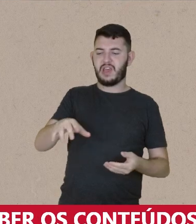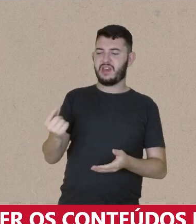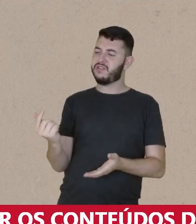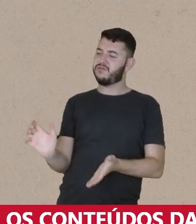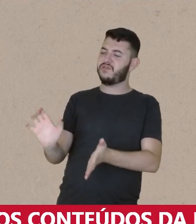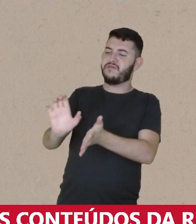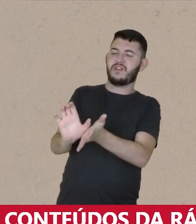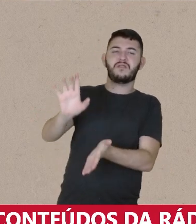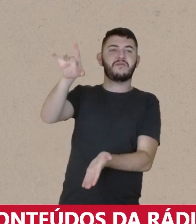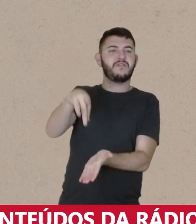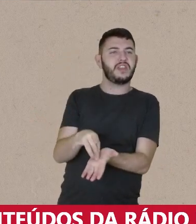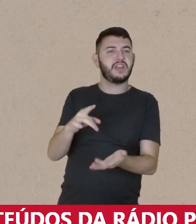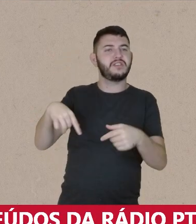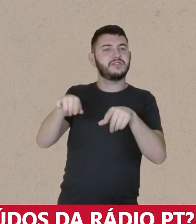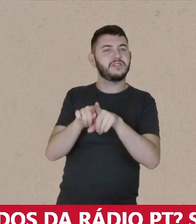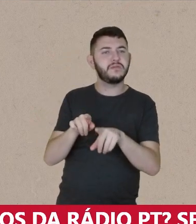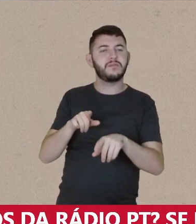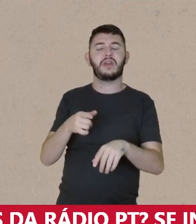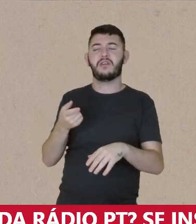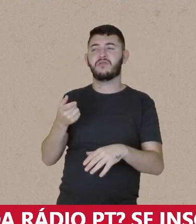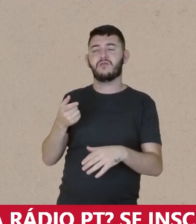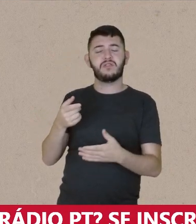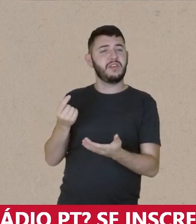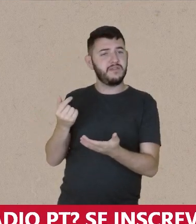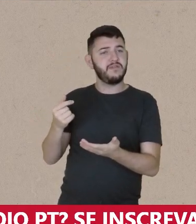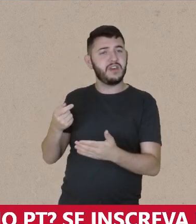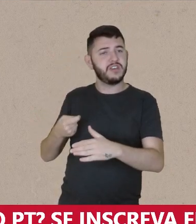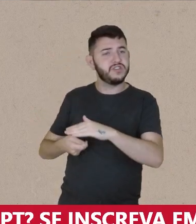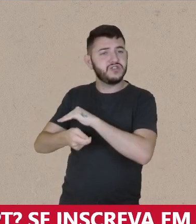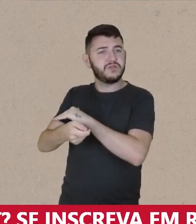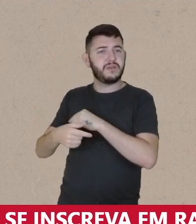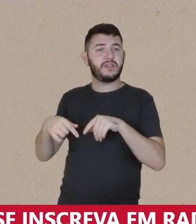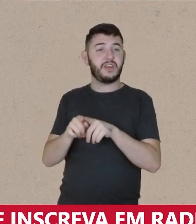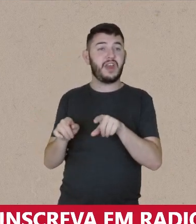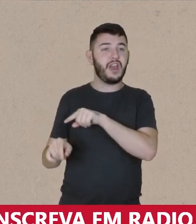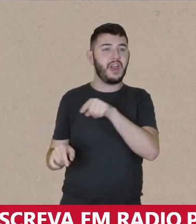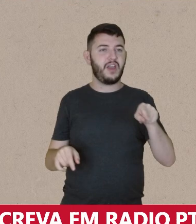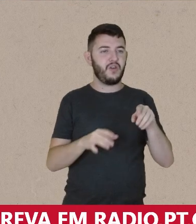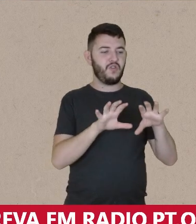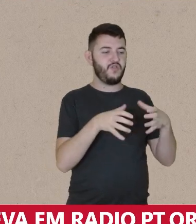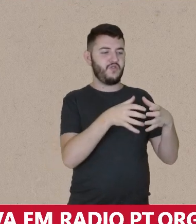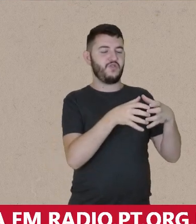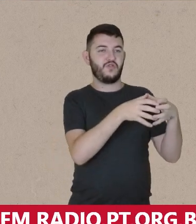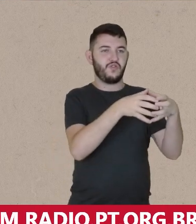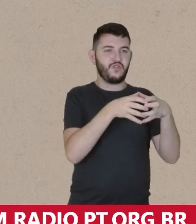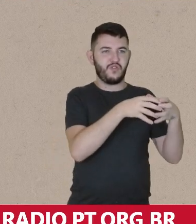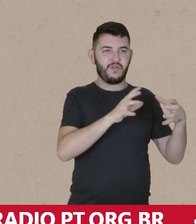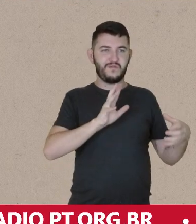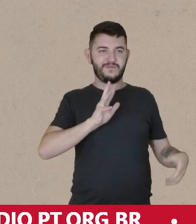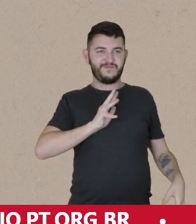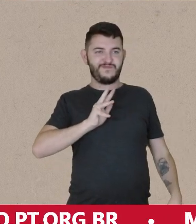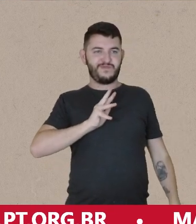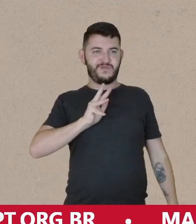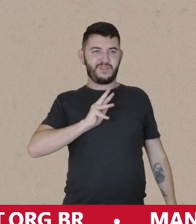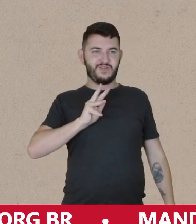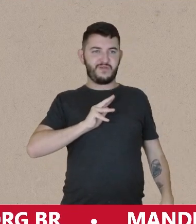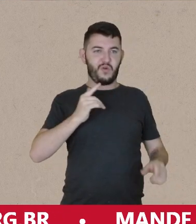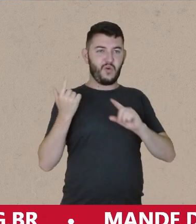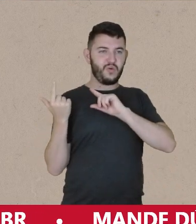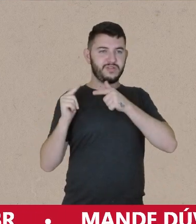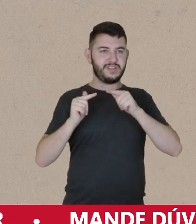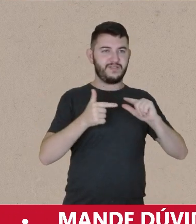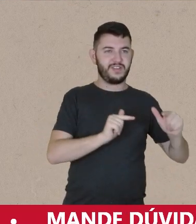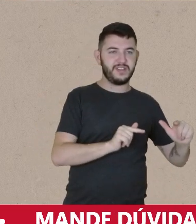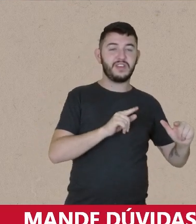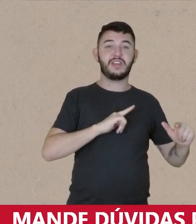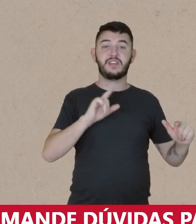a mobilização das classes médias conservadoras e a guerra mediática e judicial.